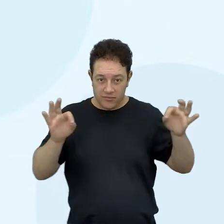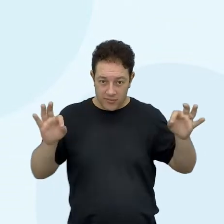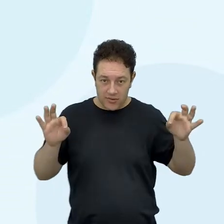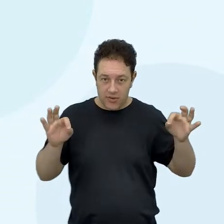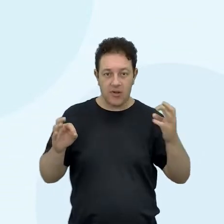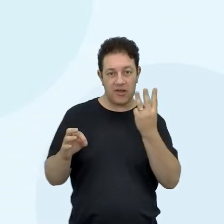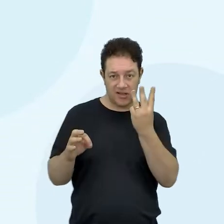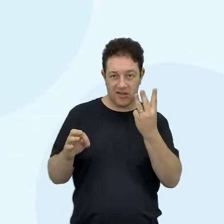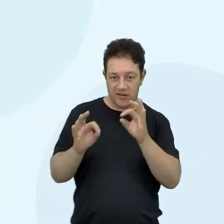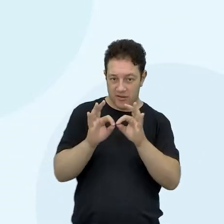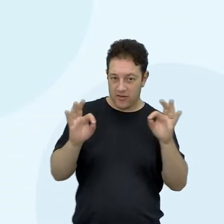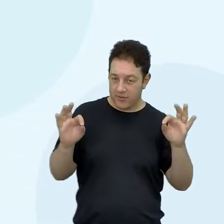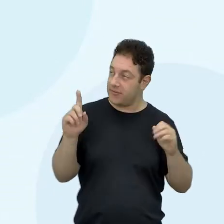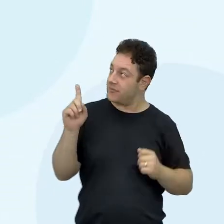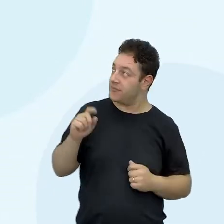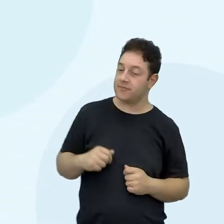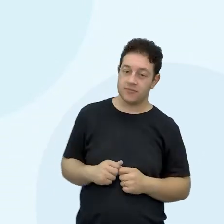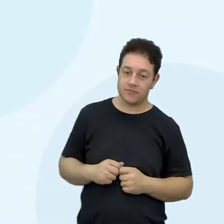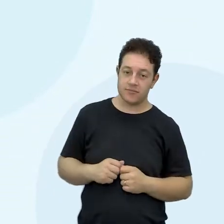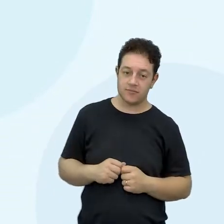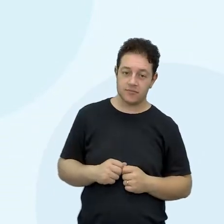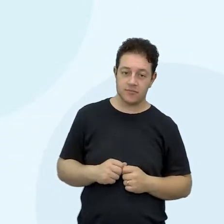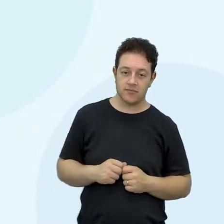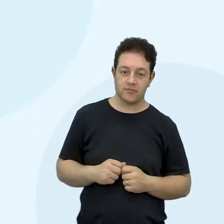colocar 3 metros, né?